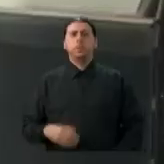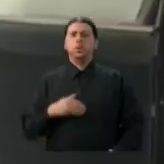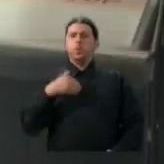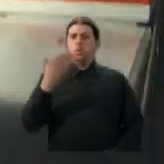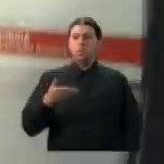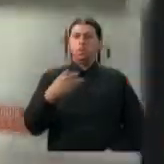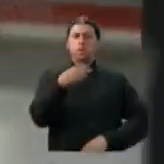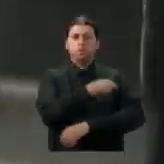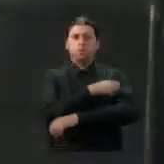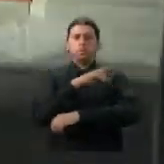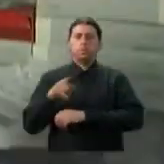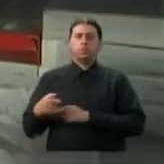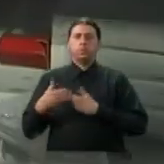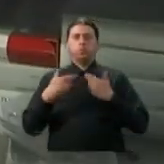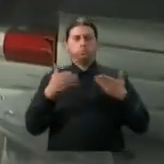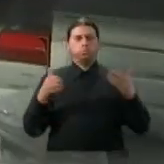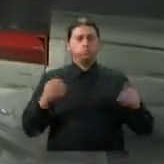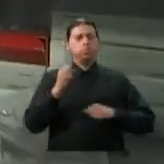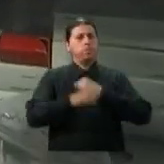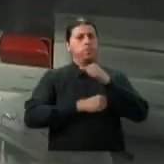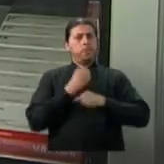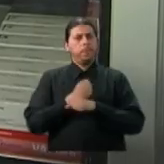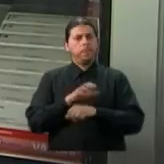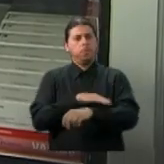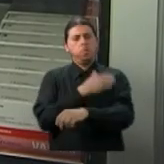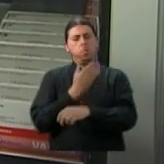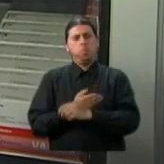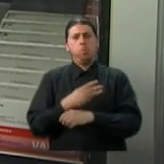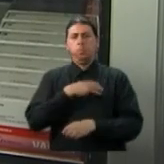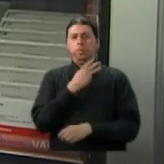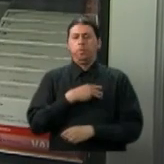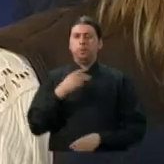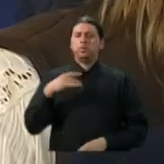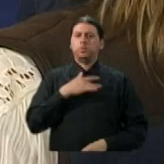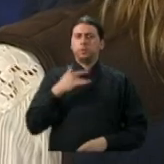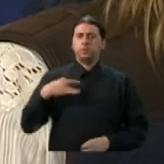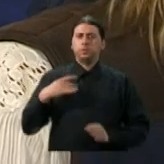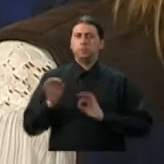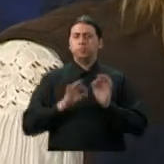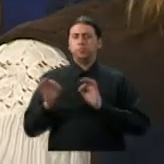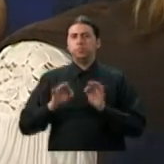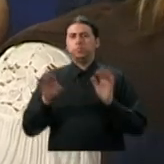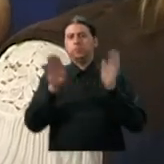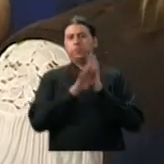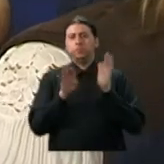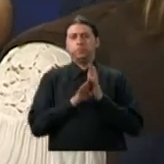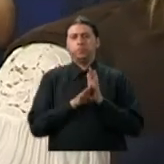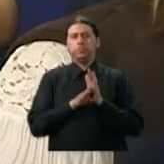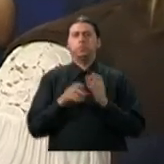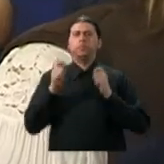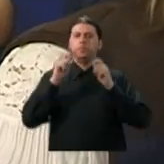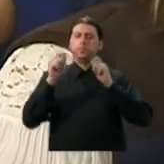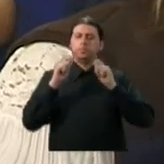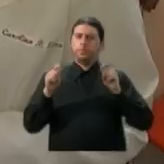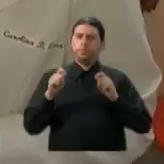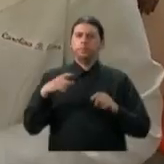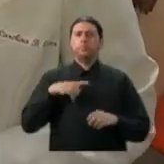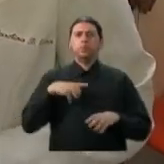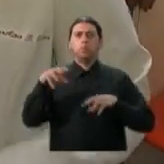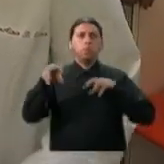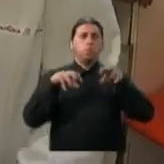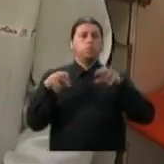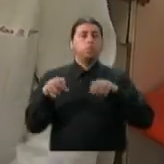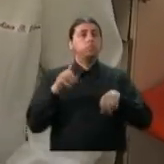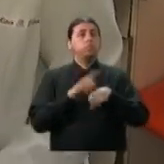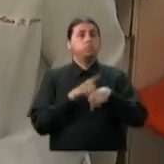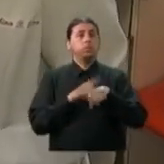energia. Além das vacinas oferecidas durante todo o ano, o Ministério da Saúde realiza campanhas de vacinação